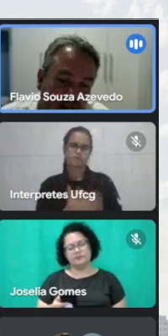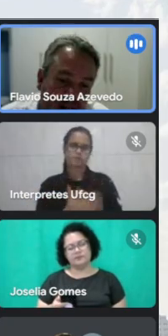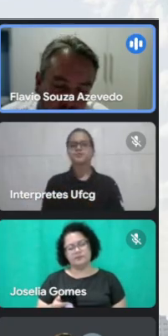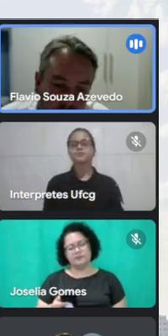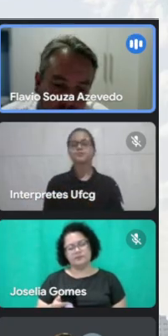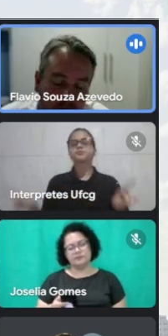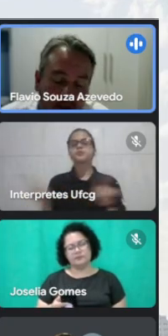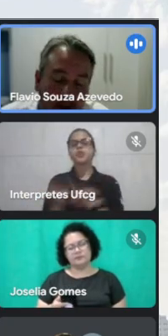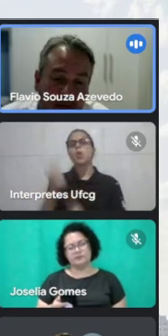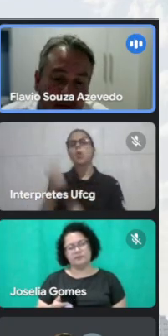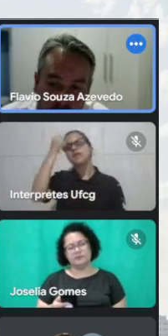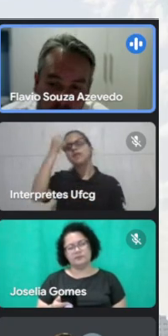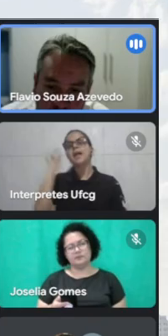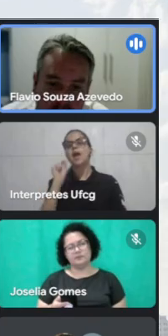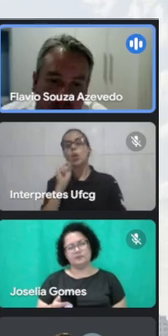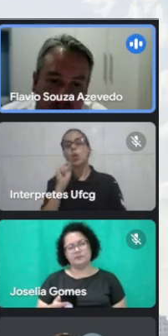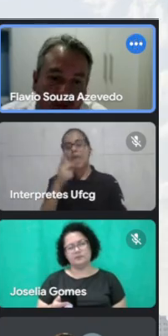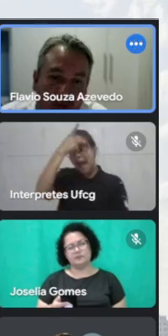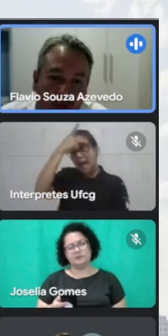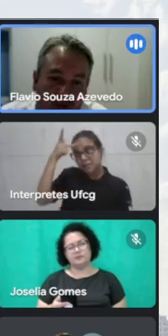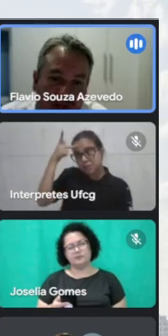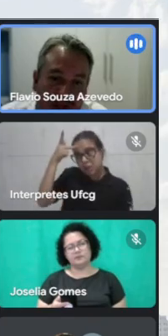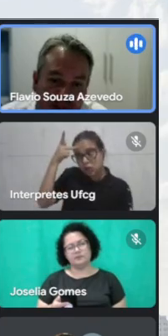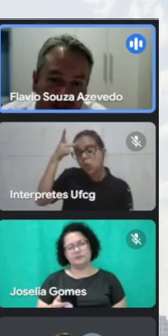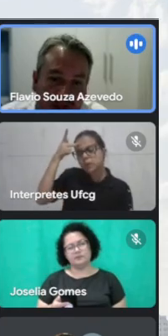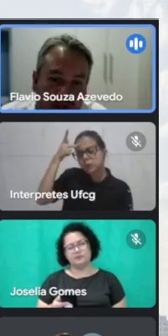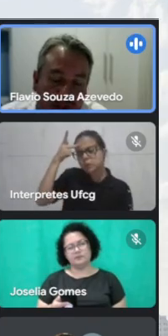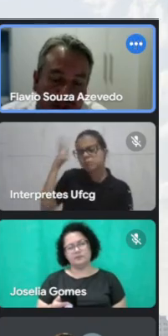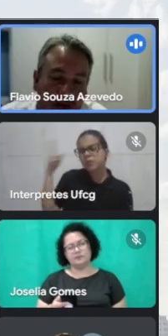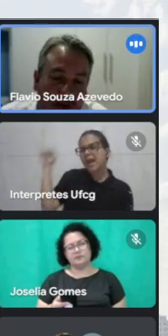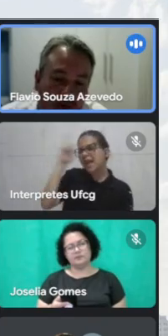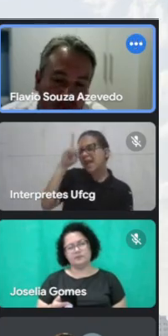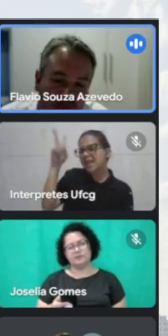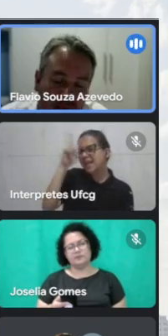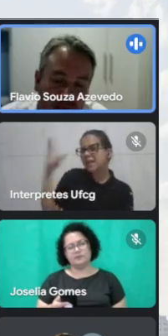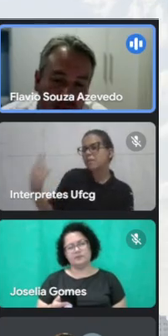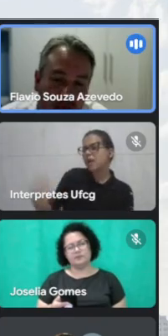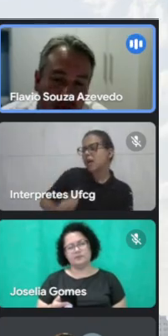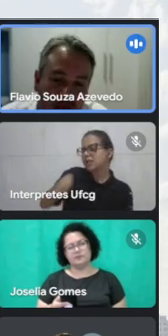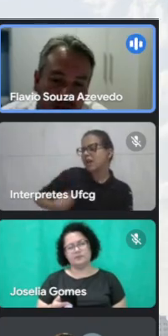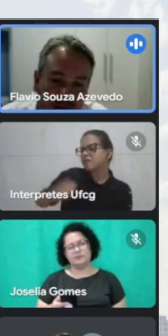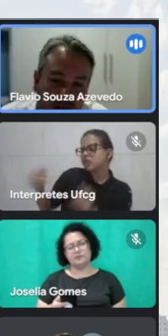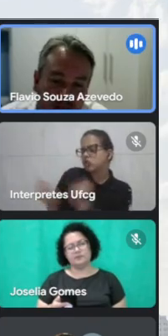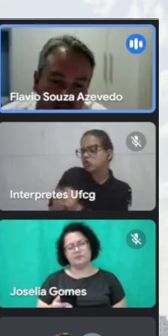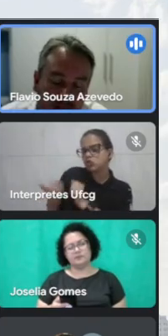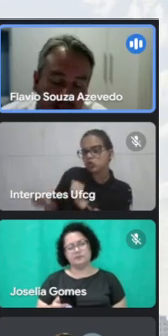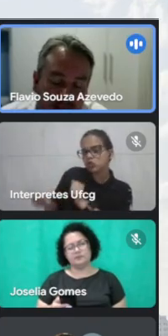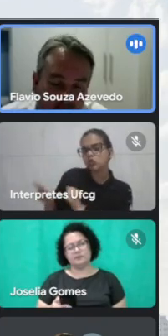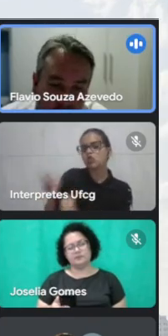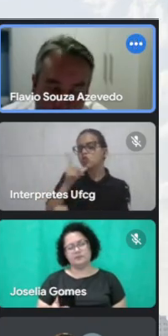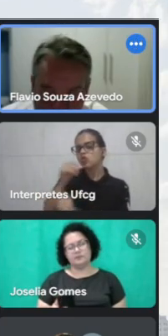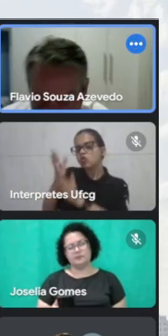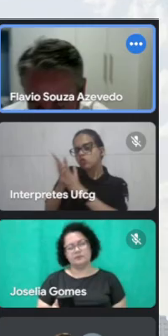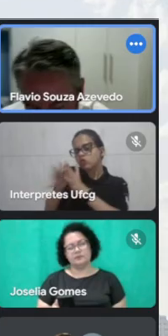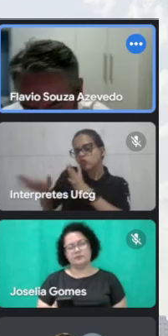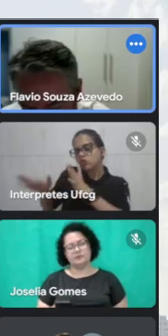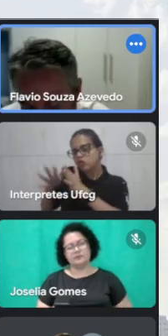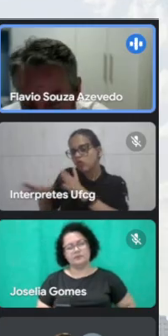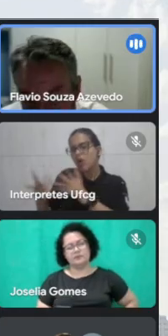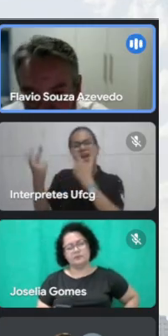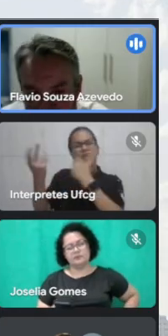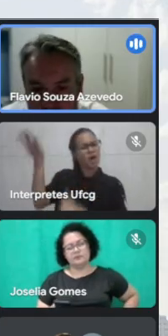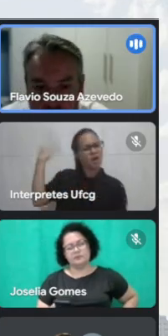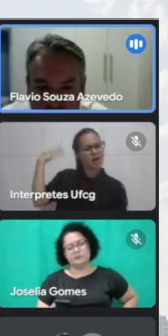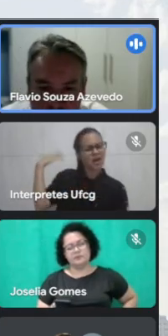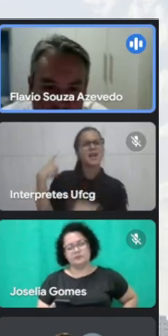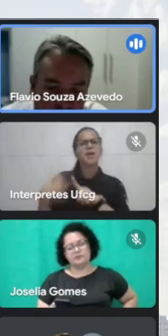reconectar as pessoas, né, com o rio, como já existiu há muito tempo, né? Como eu disse anteriormente, os rios aí da